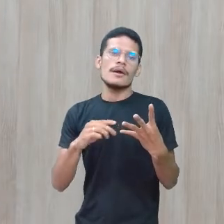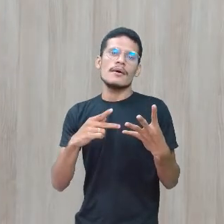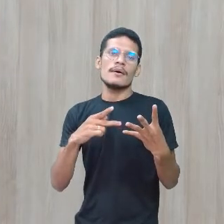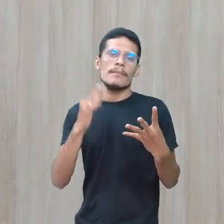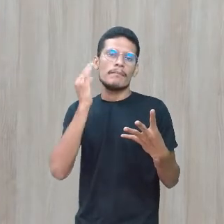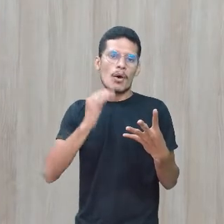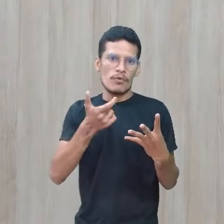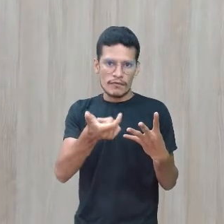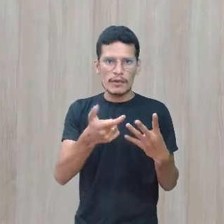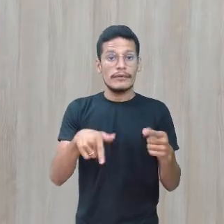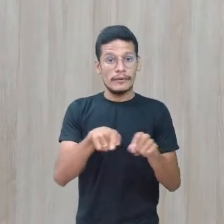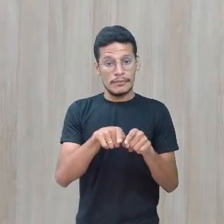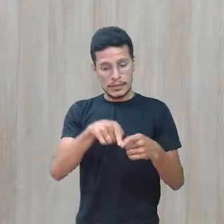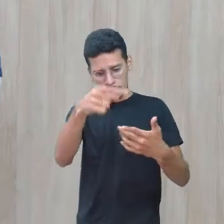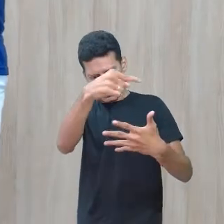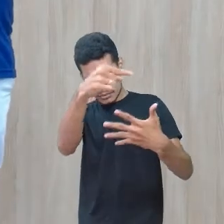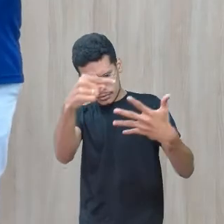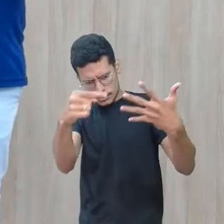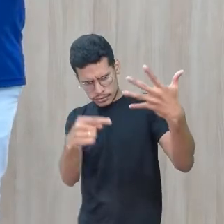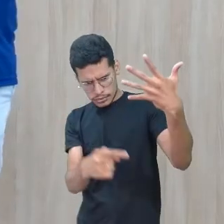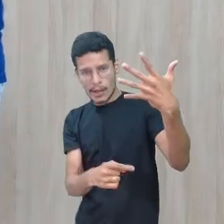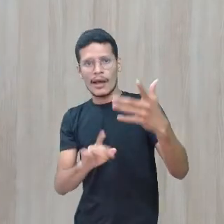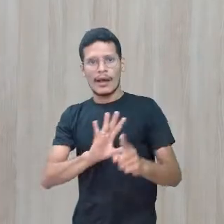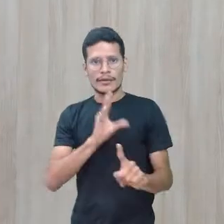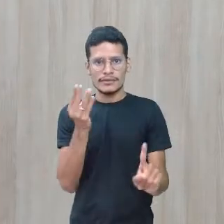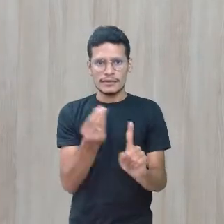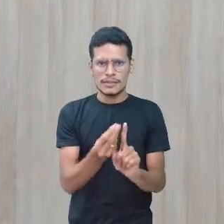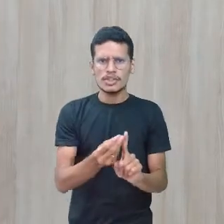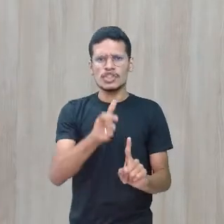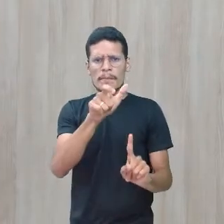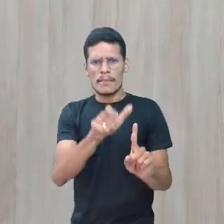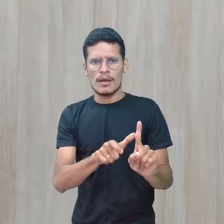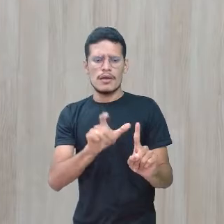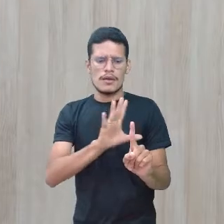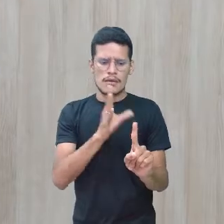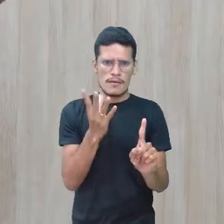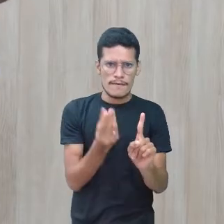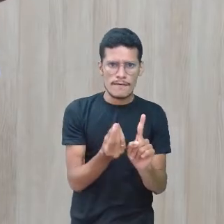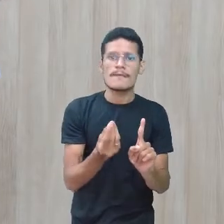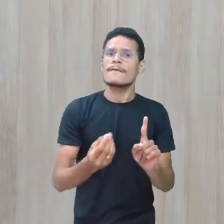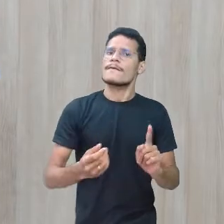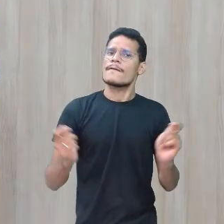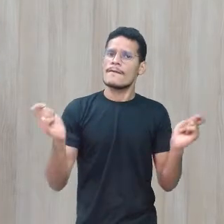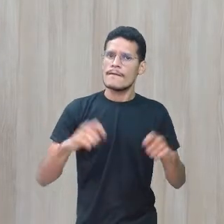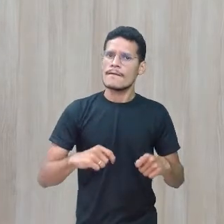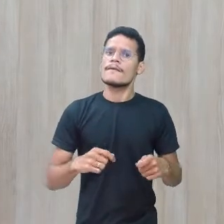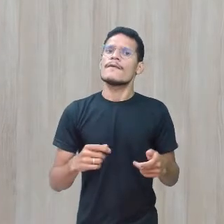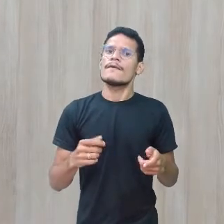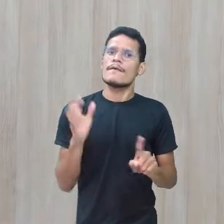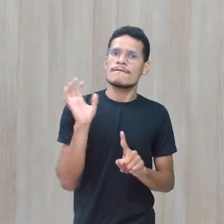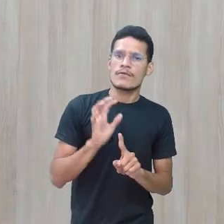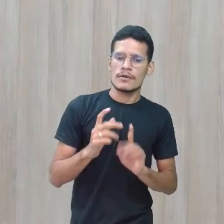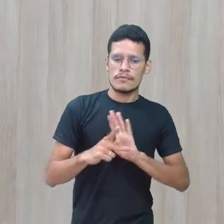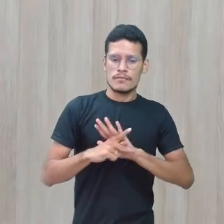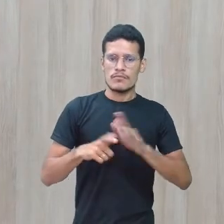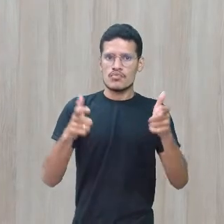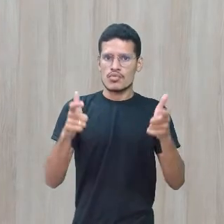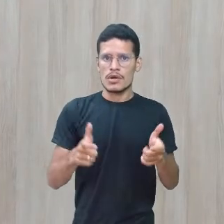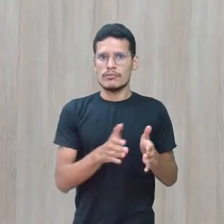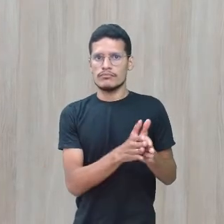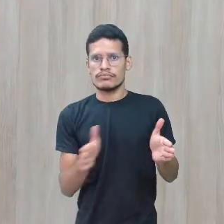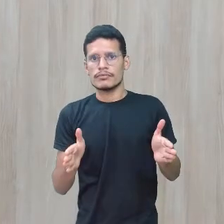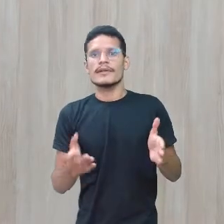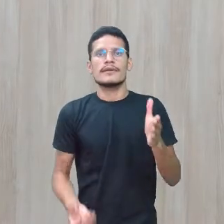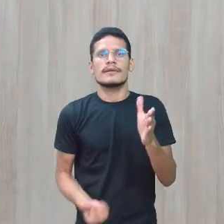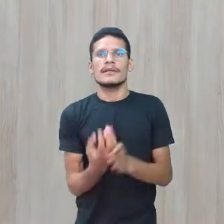da história, né, os artistas, né, personagens influentes da história local, eles fundaram o Movimento